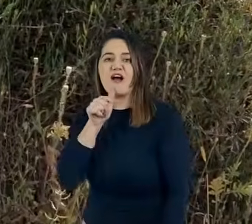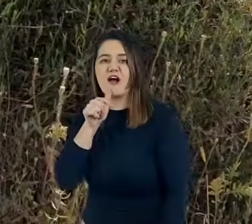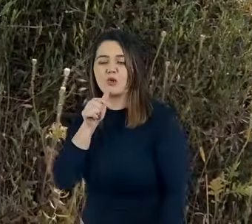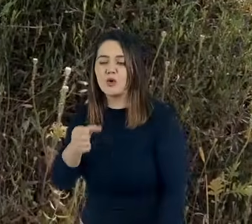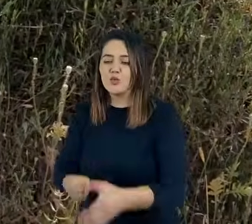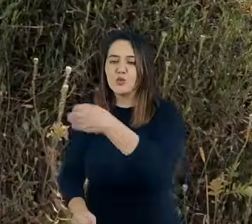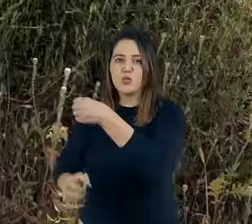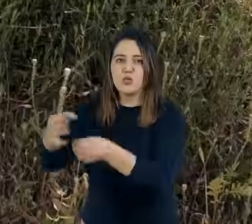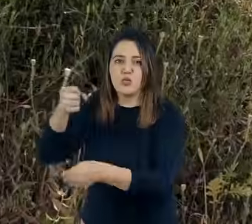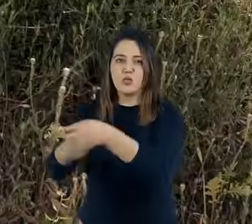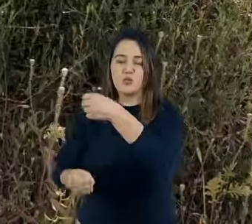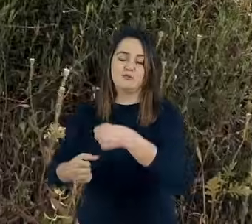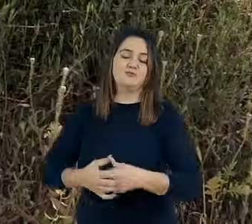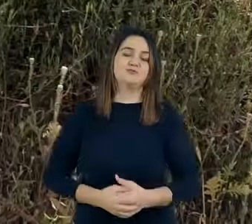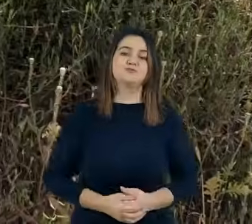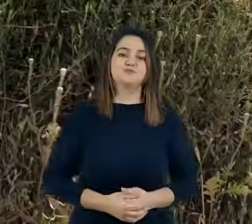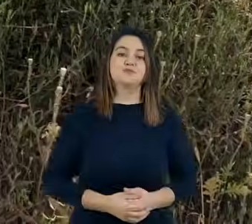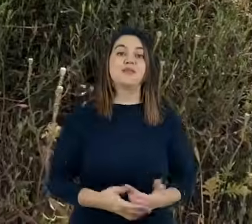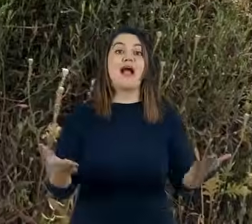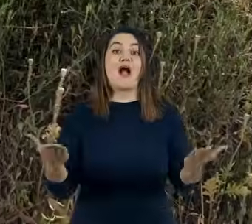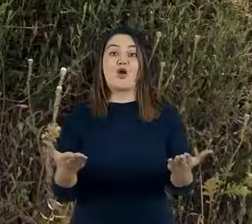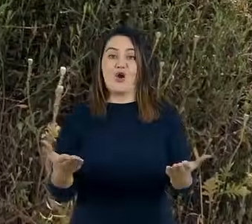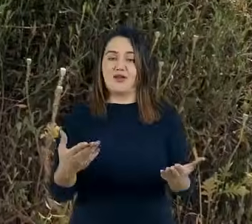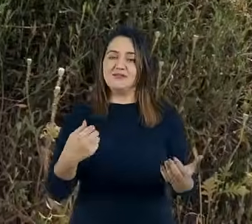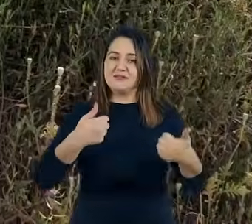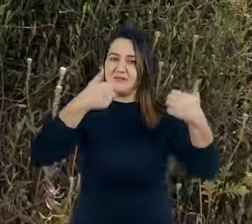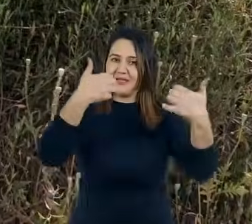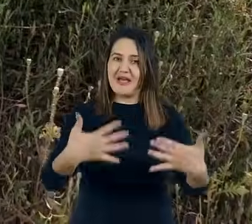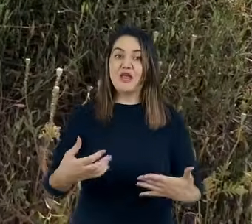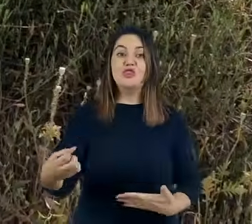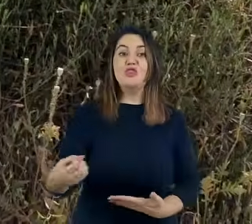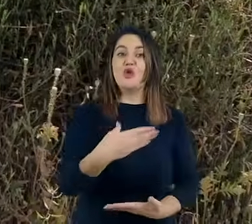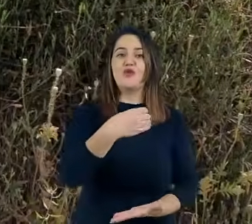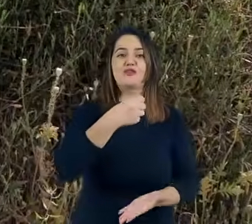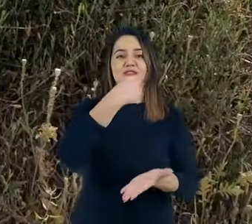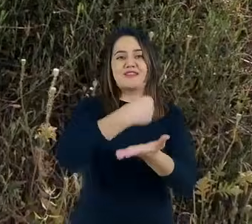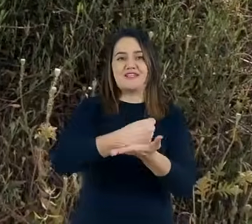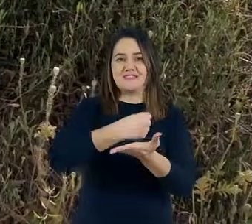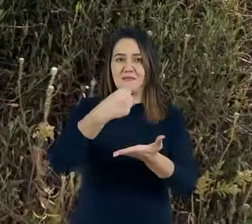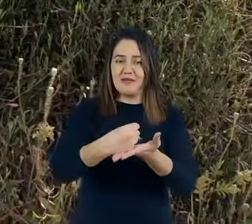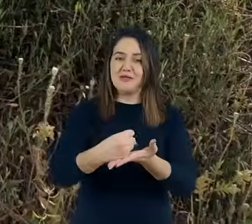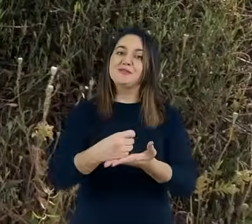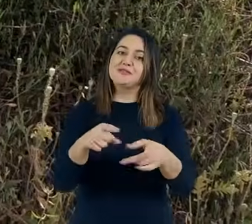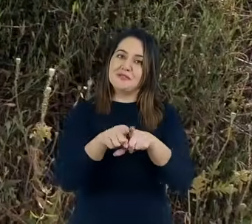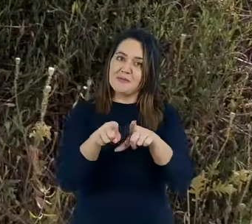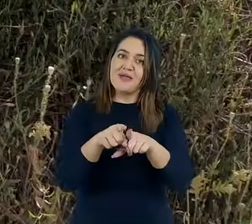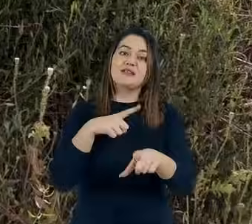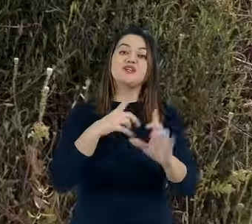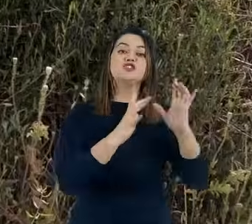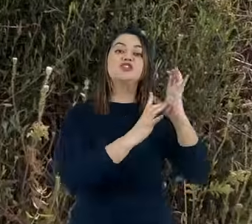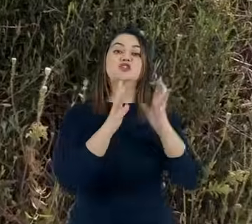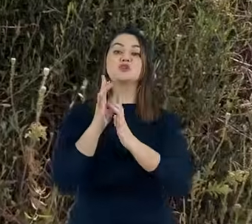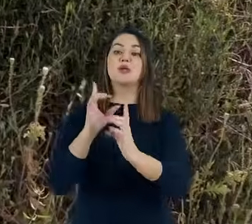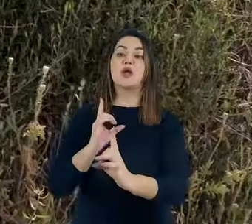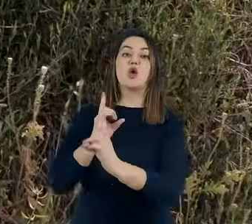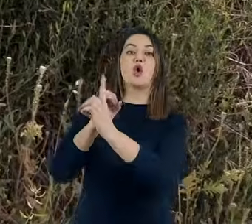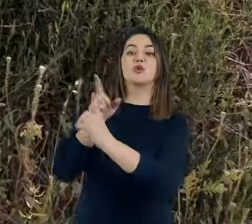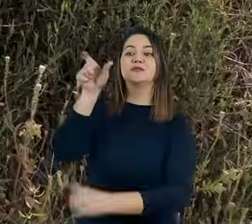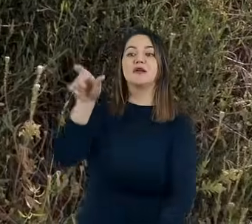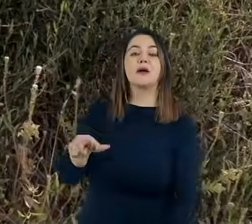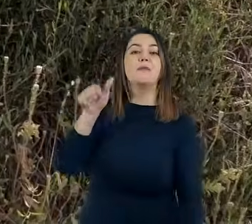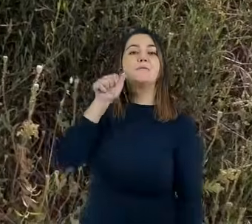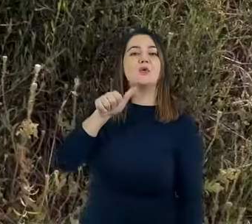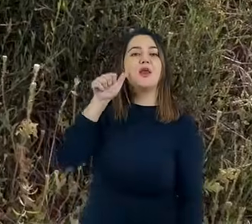Bom, saindo das páginas do Antigo Testamento, indo para o Novo Testamento, nós também temos Jesus encontrando com a mulher